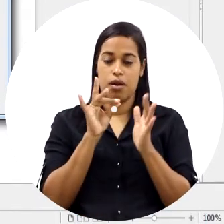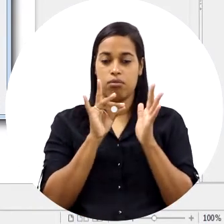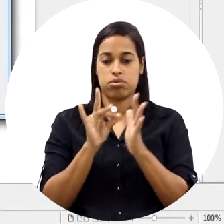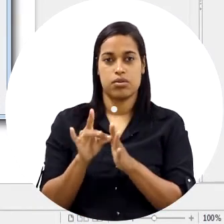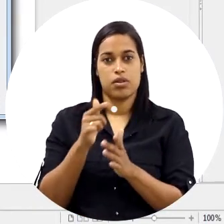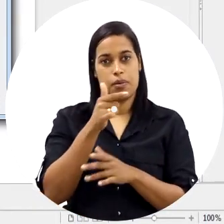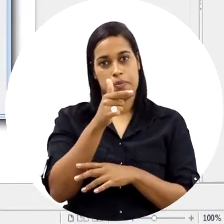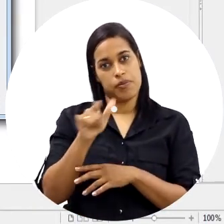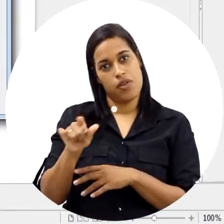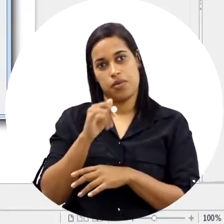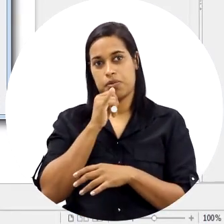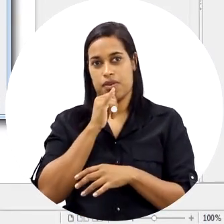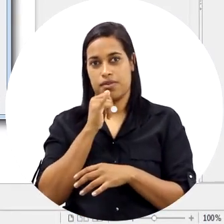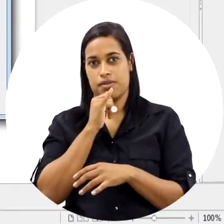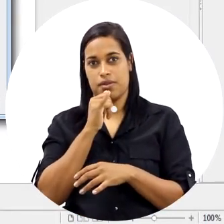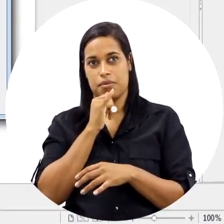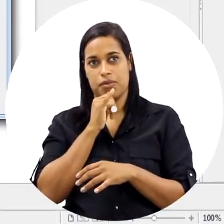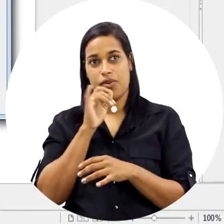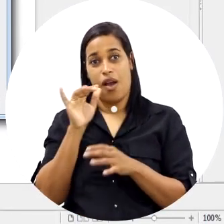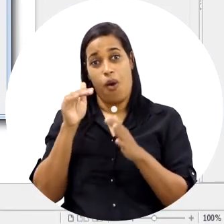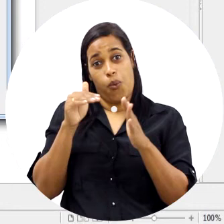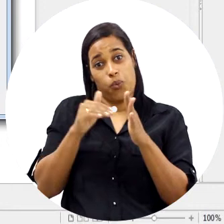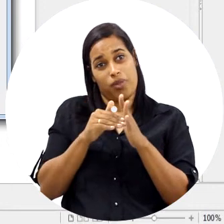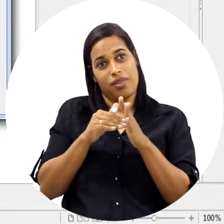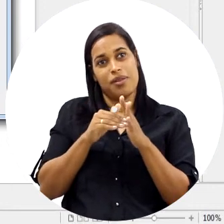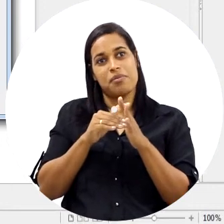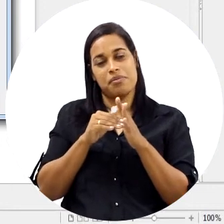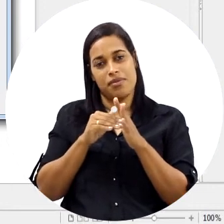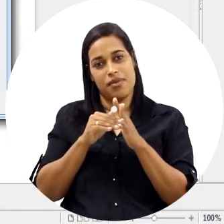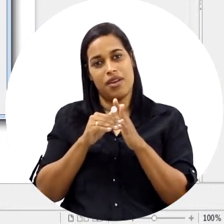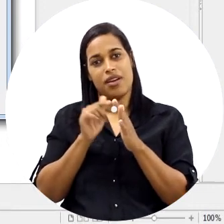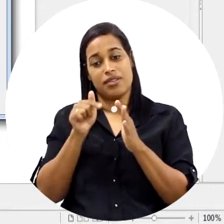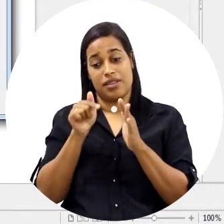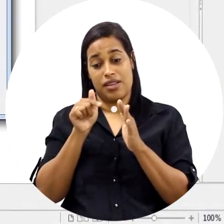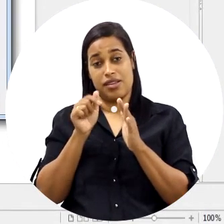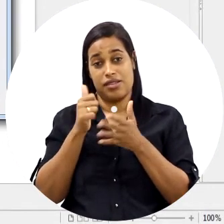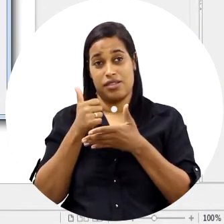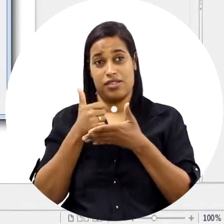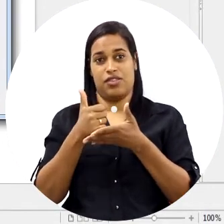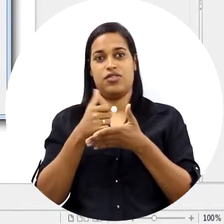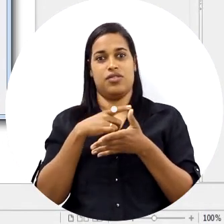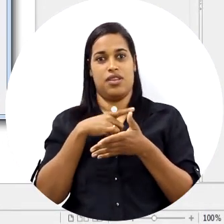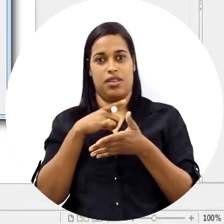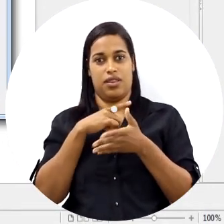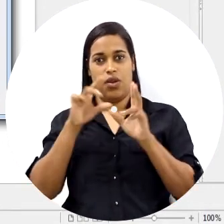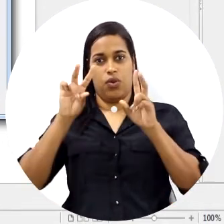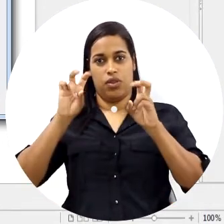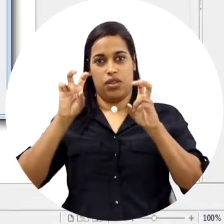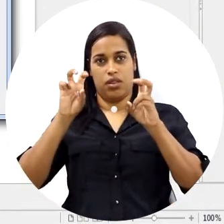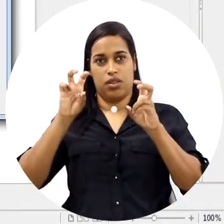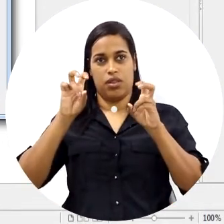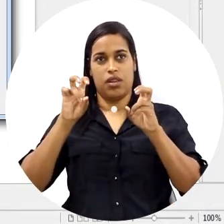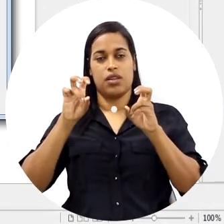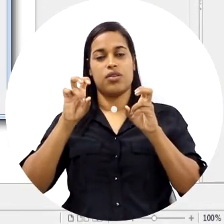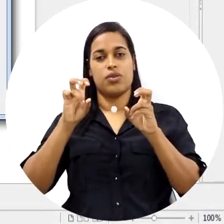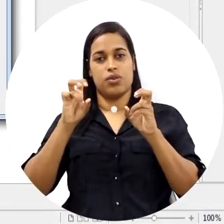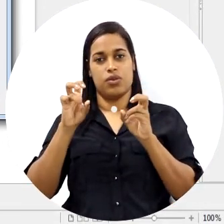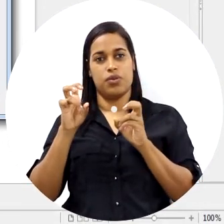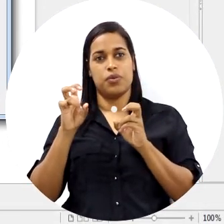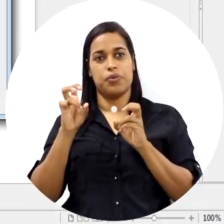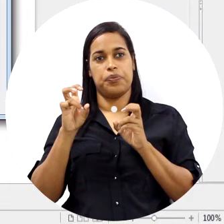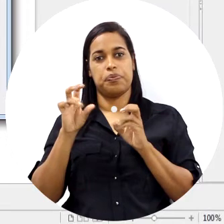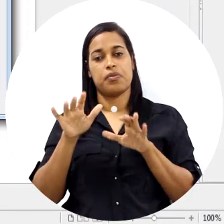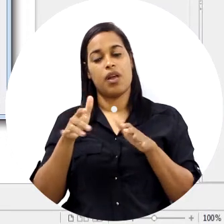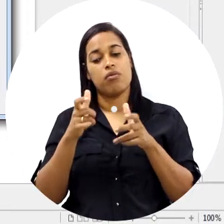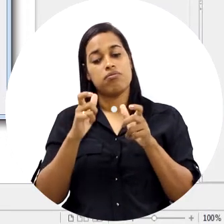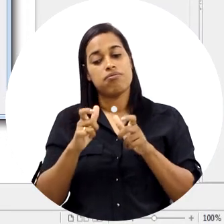próximo, desse exemplo. Pronto, chegamos à última fase, né, a última etapa desse assistente, onde você tem o título. Basicamente, você vai dizer